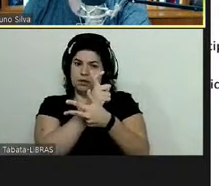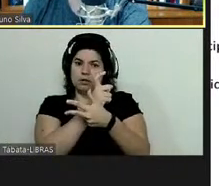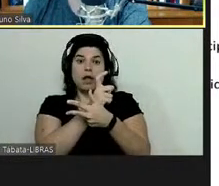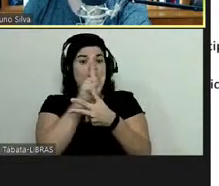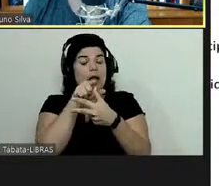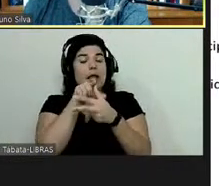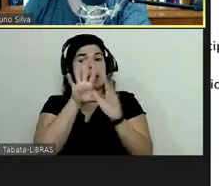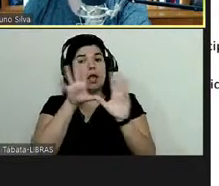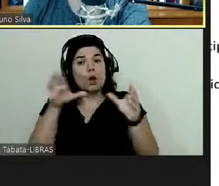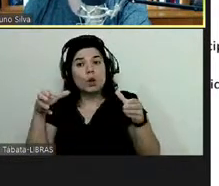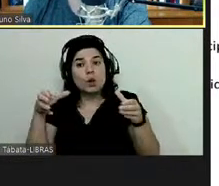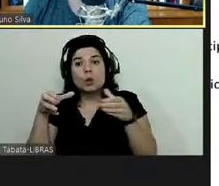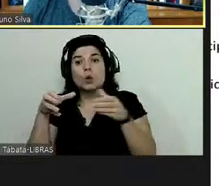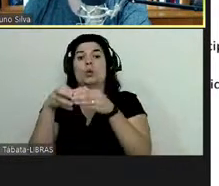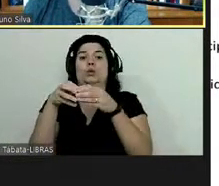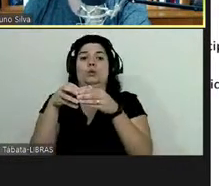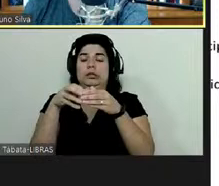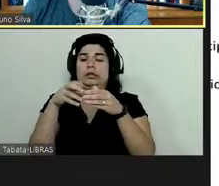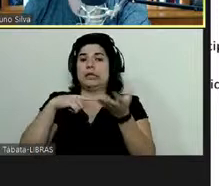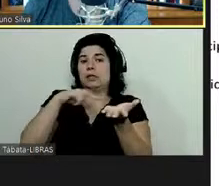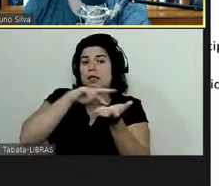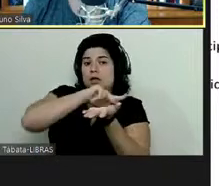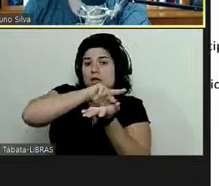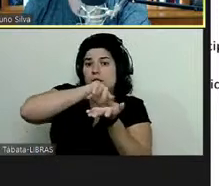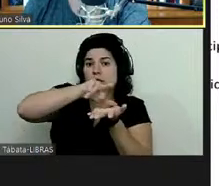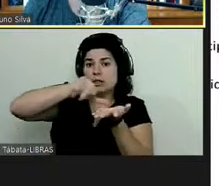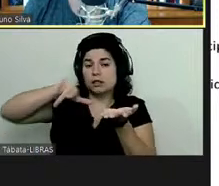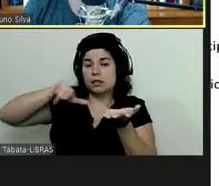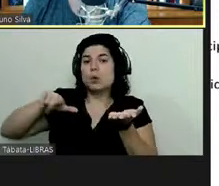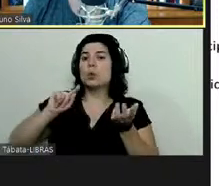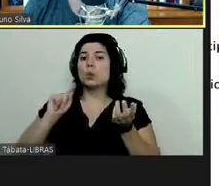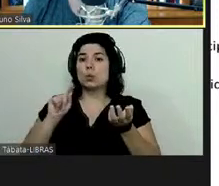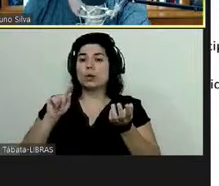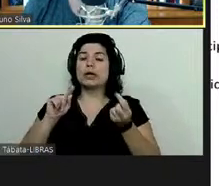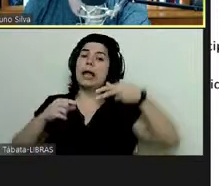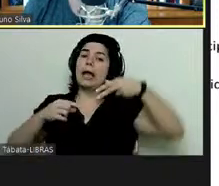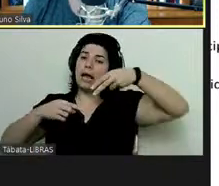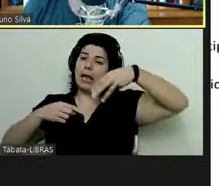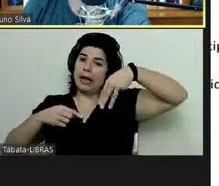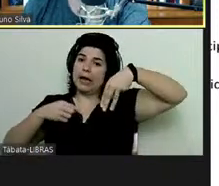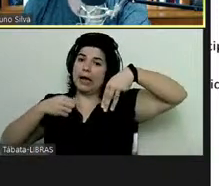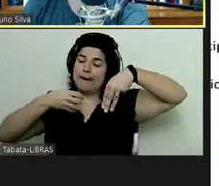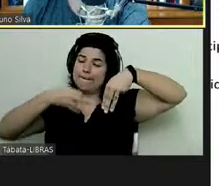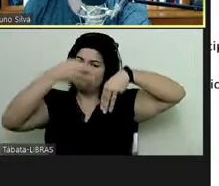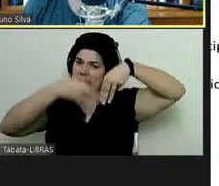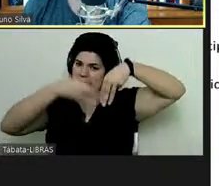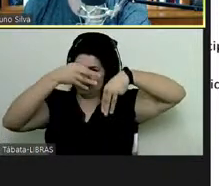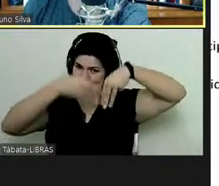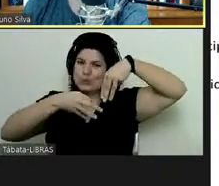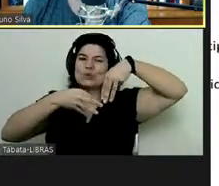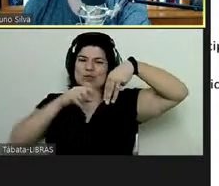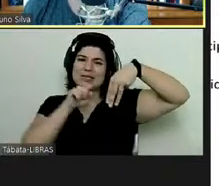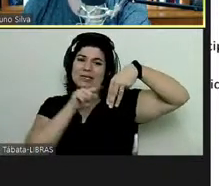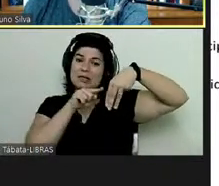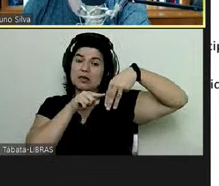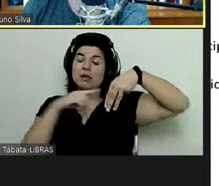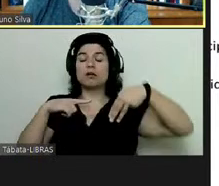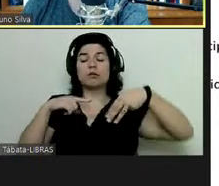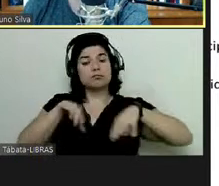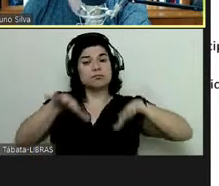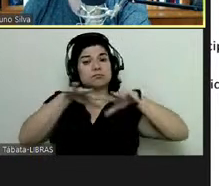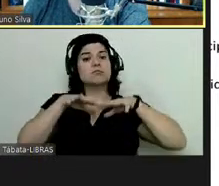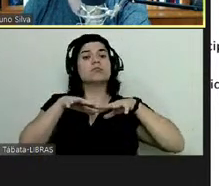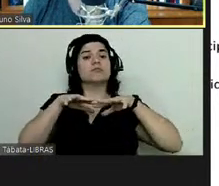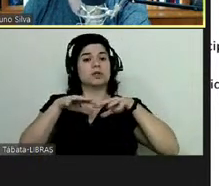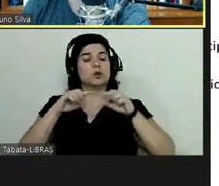coletivo você tem todas as figuras por exemplo dos ministros né Ah e vê se você parar para pensar que a